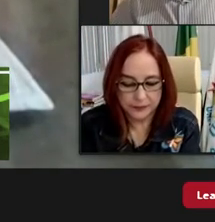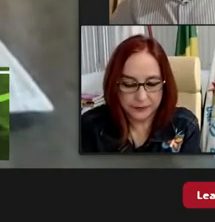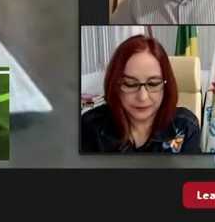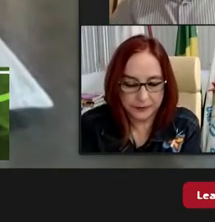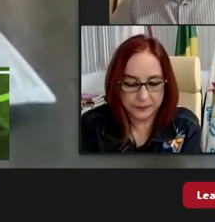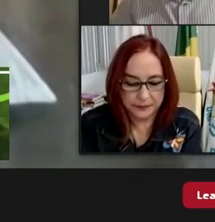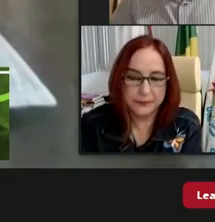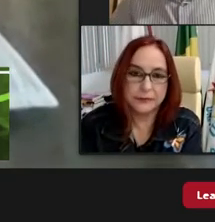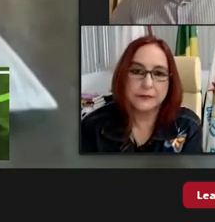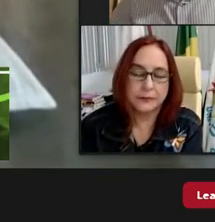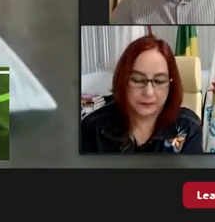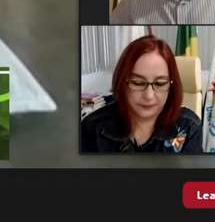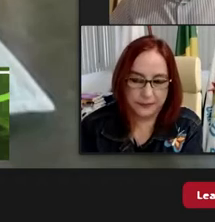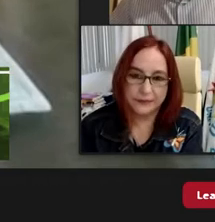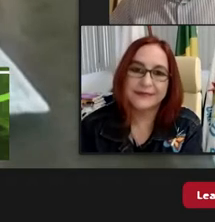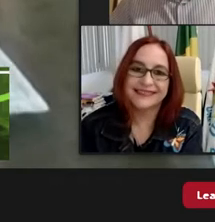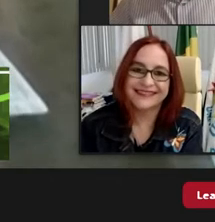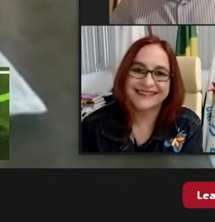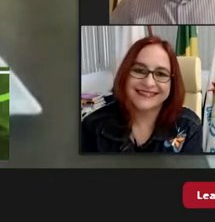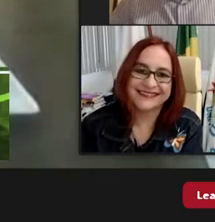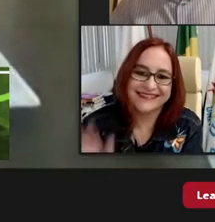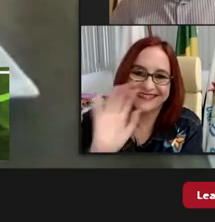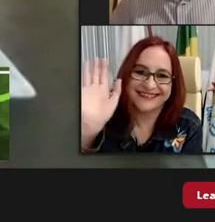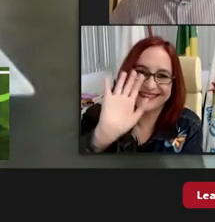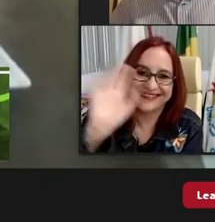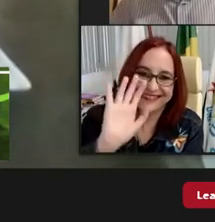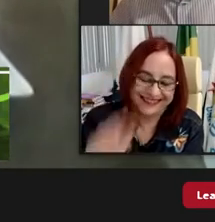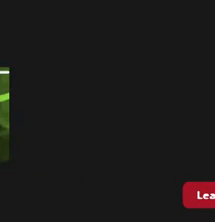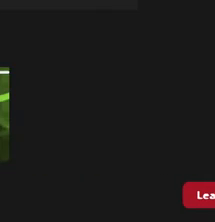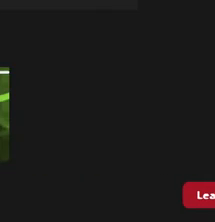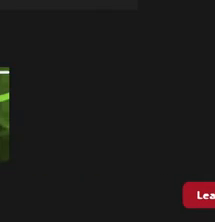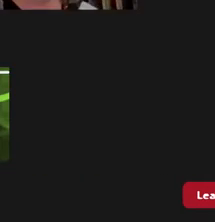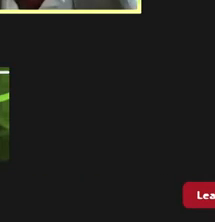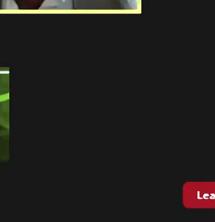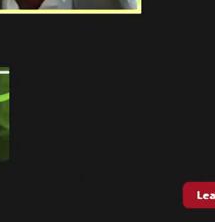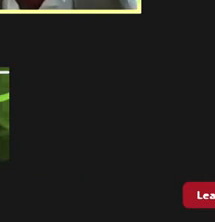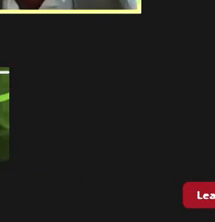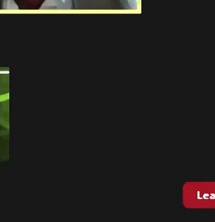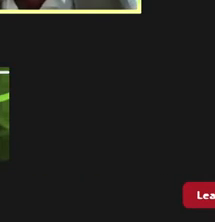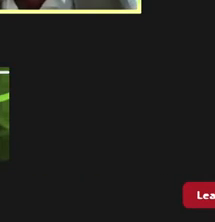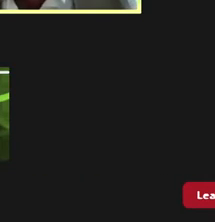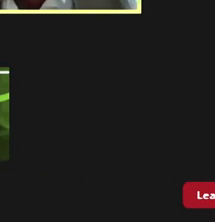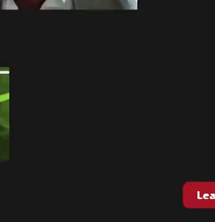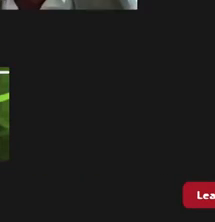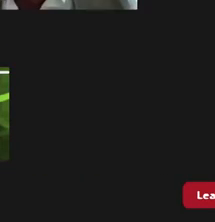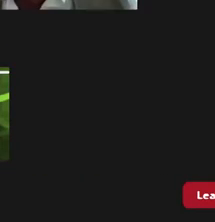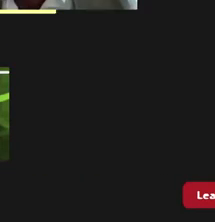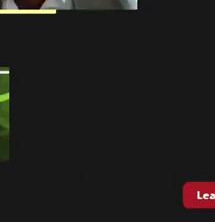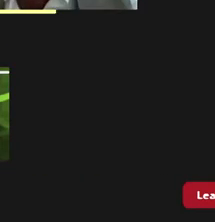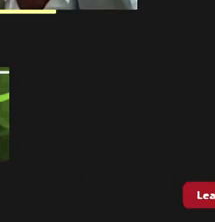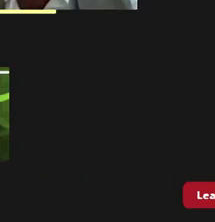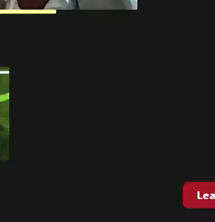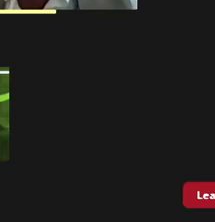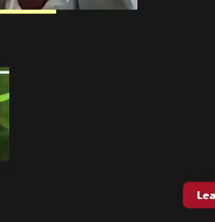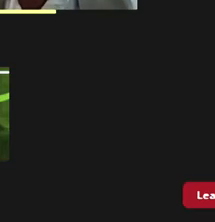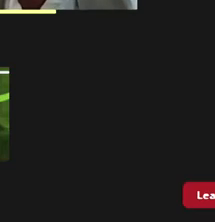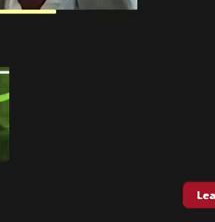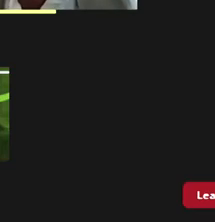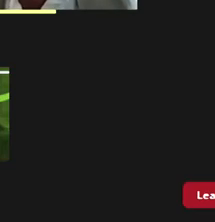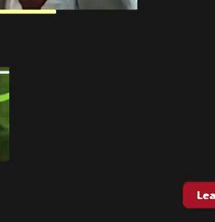presente Cláudia Gonçalves Portela Ivana Bentes da nosso FRJ sou professor